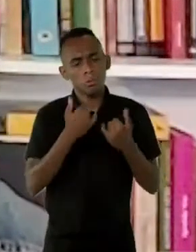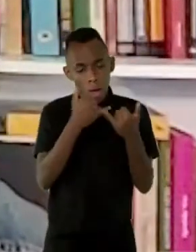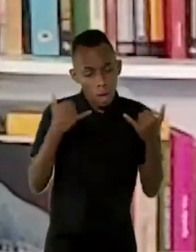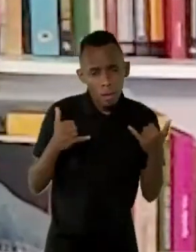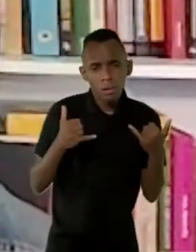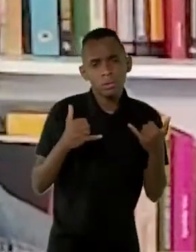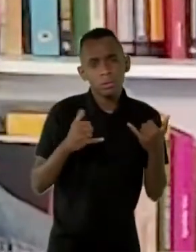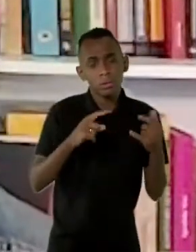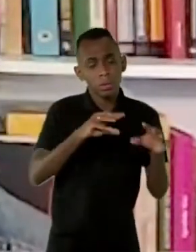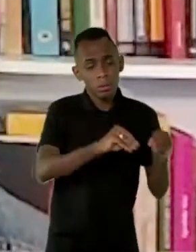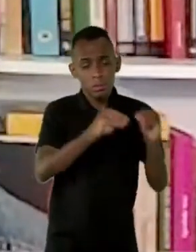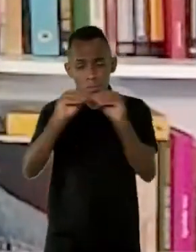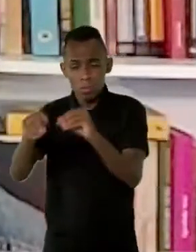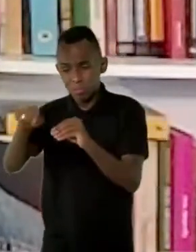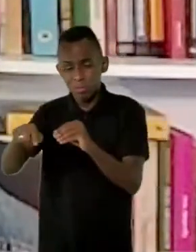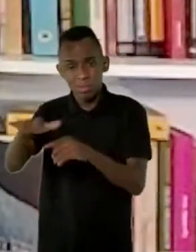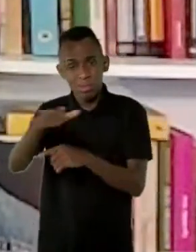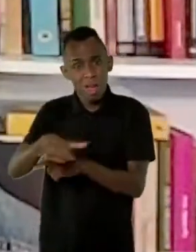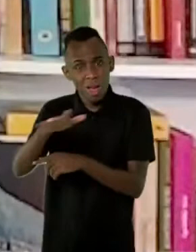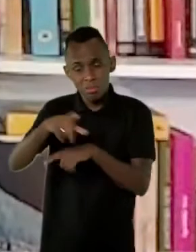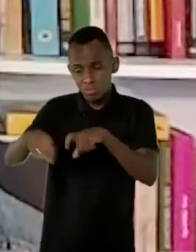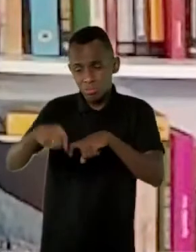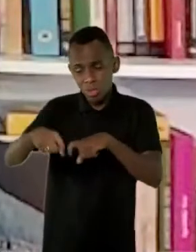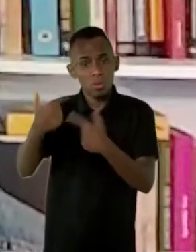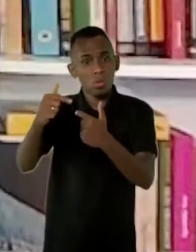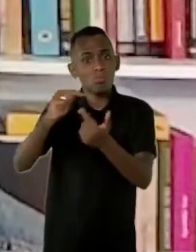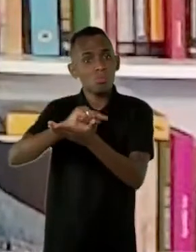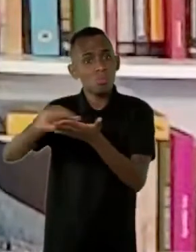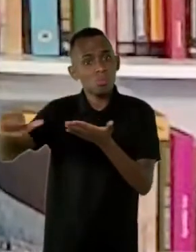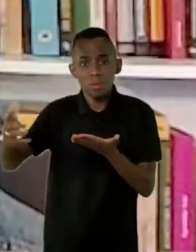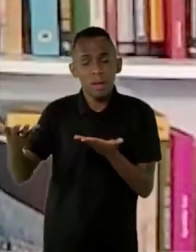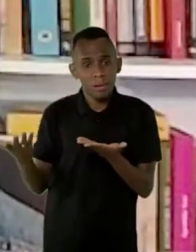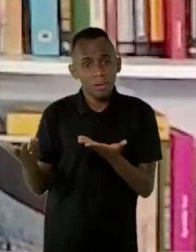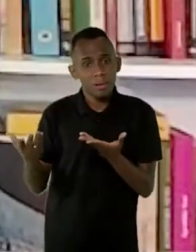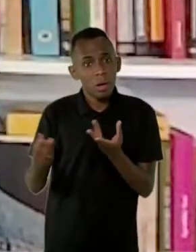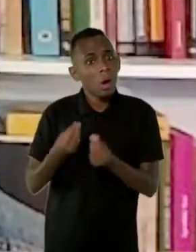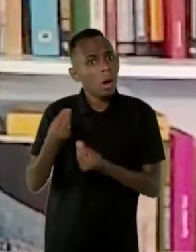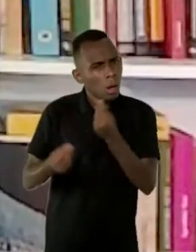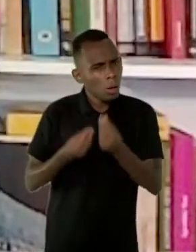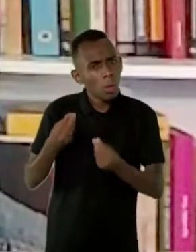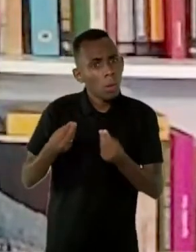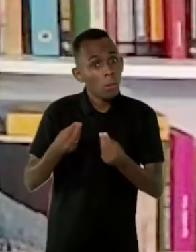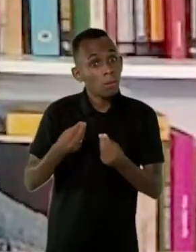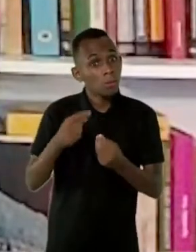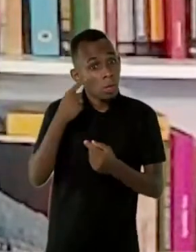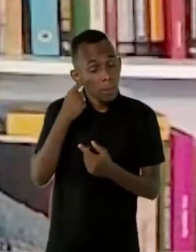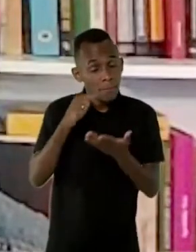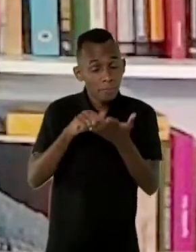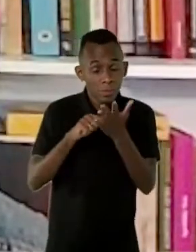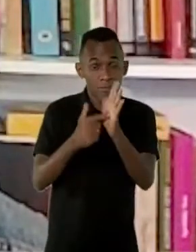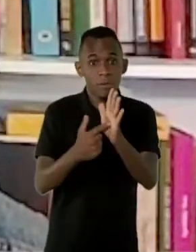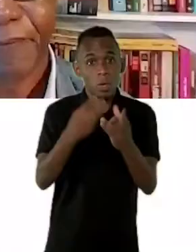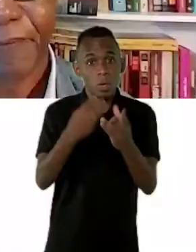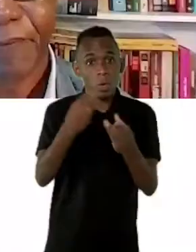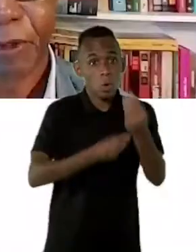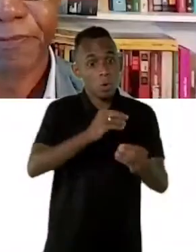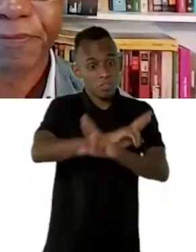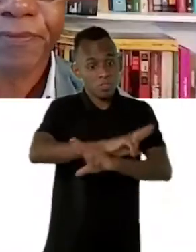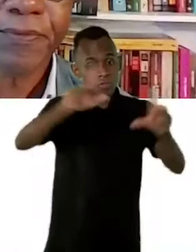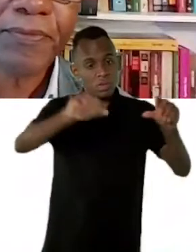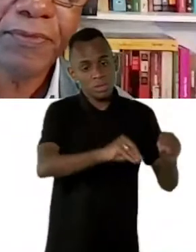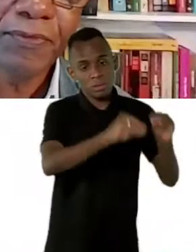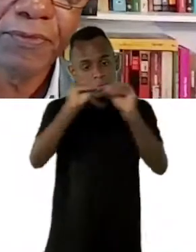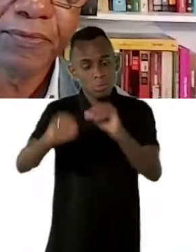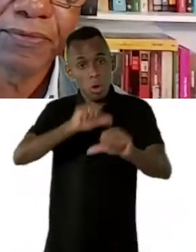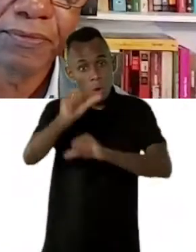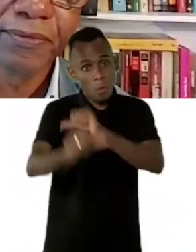É só uma fuga que pode mensurar esse tipo de noção da Carolina, entendeu? Você conseguiu apurar no